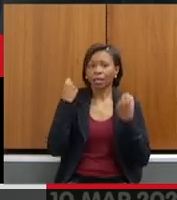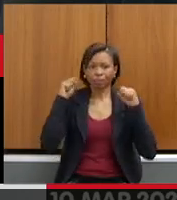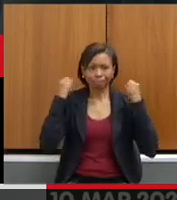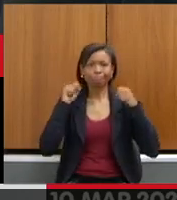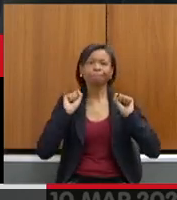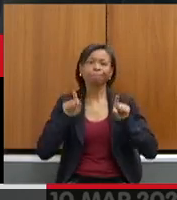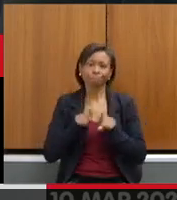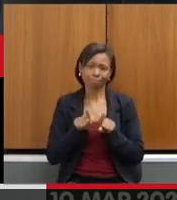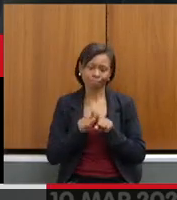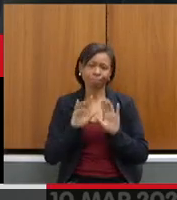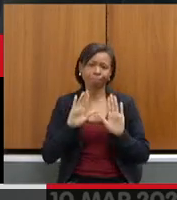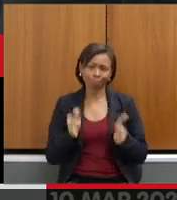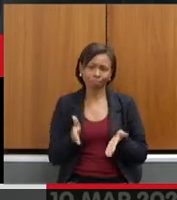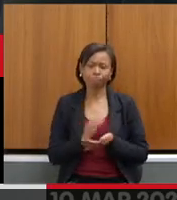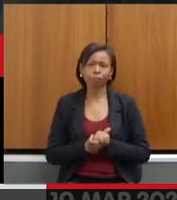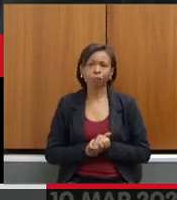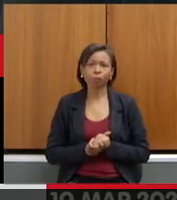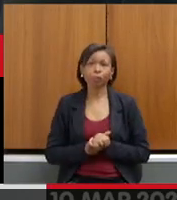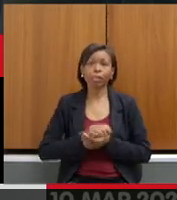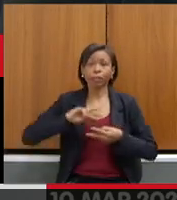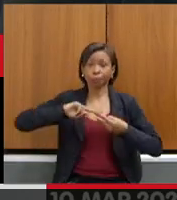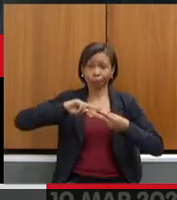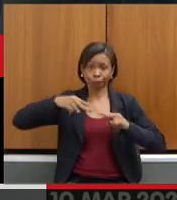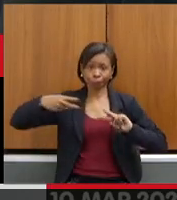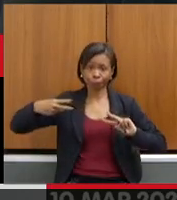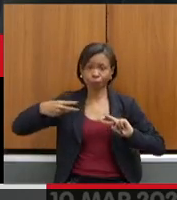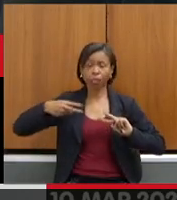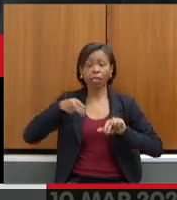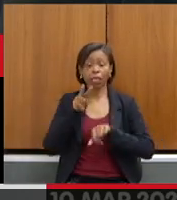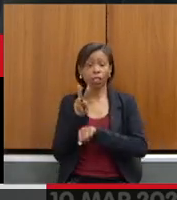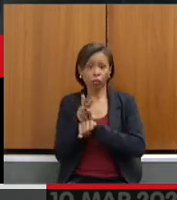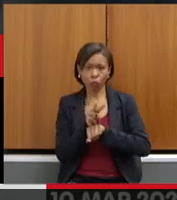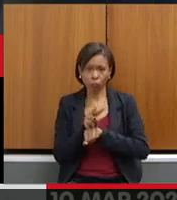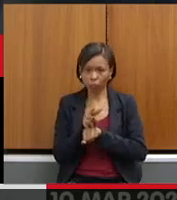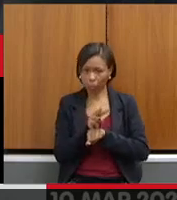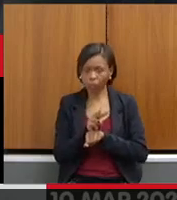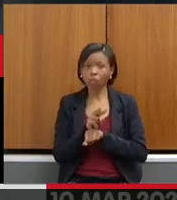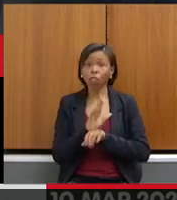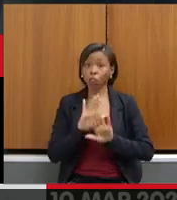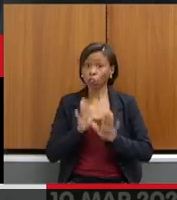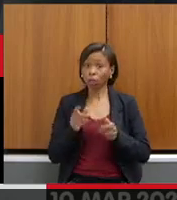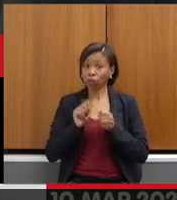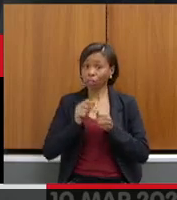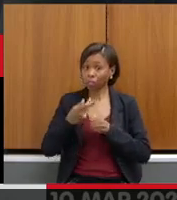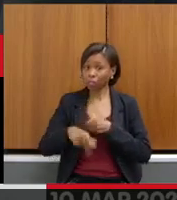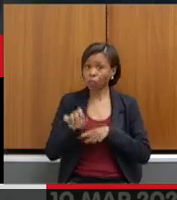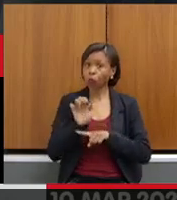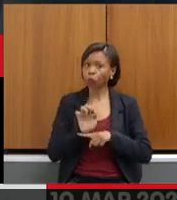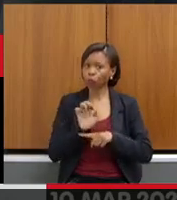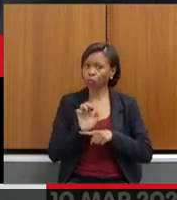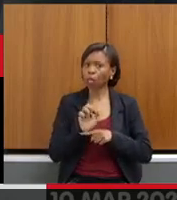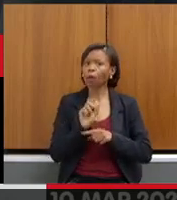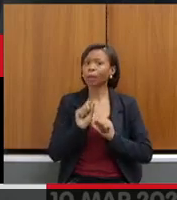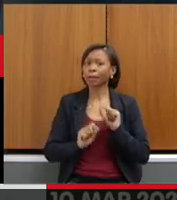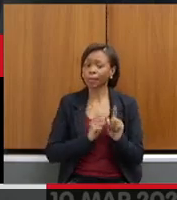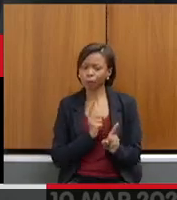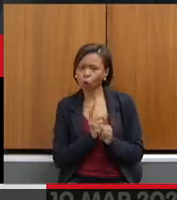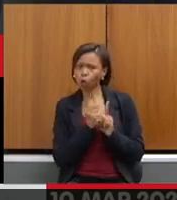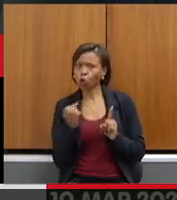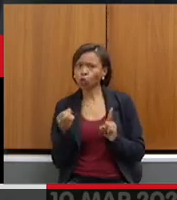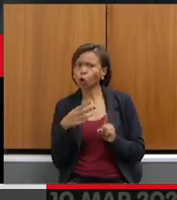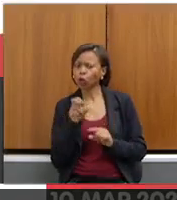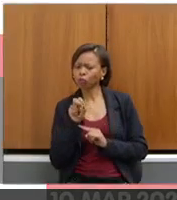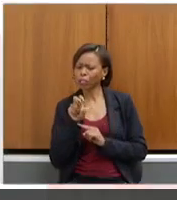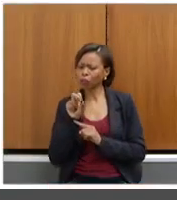em relação ao sequenciamento genético e Vigilância nós estamos fazendo isso no estado com o objetivo de identificação das novas cepas